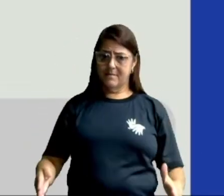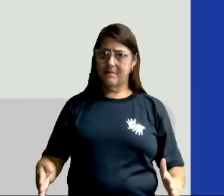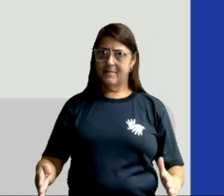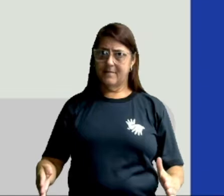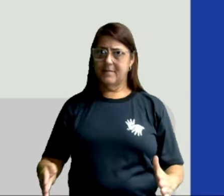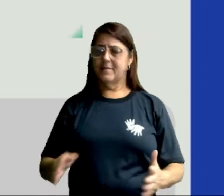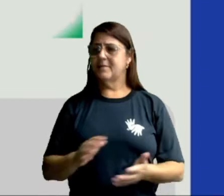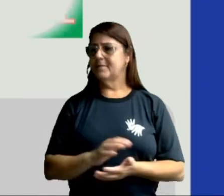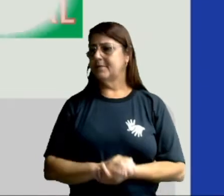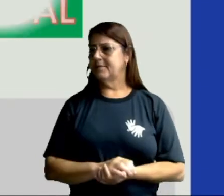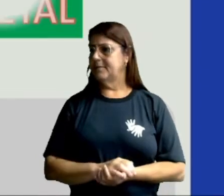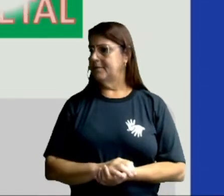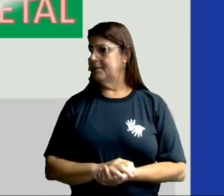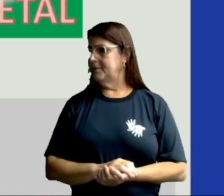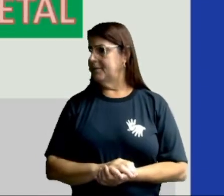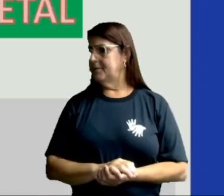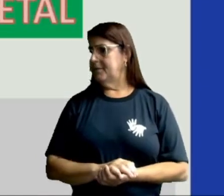mesa